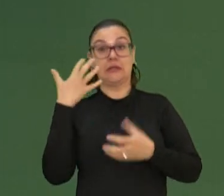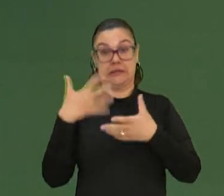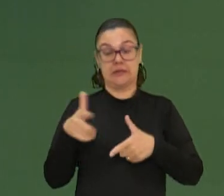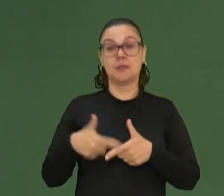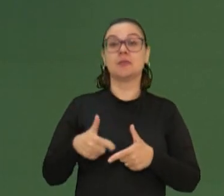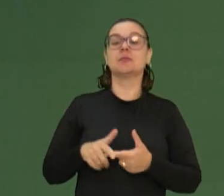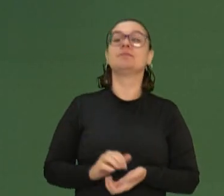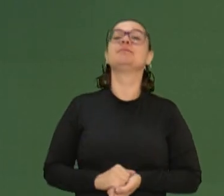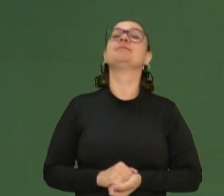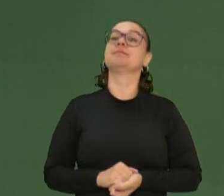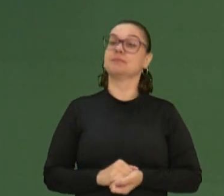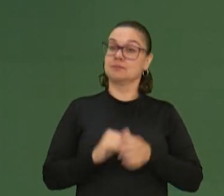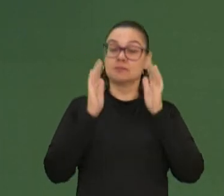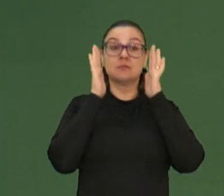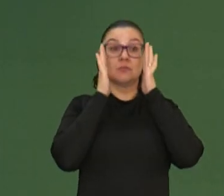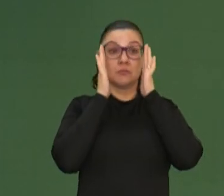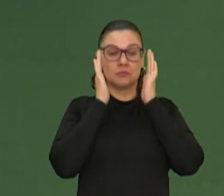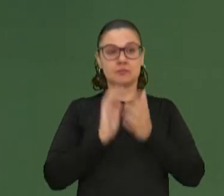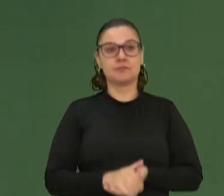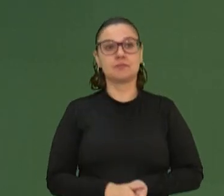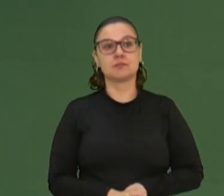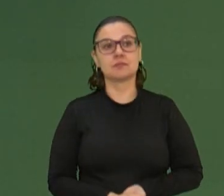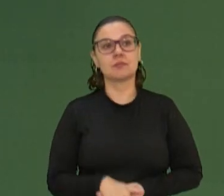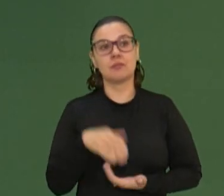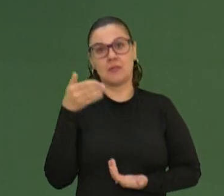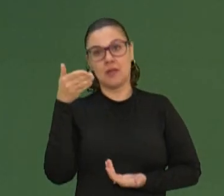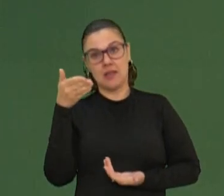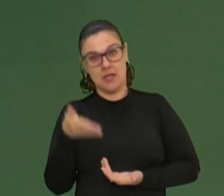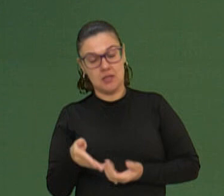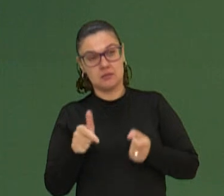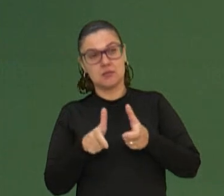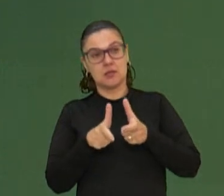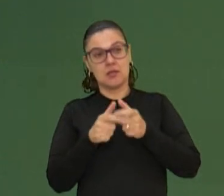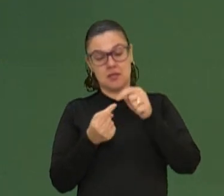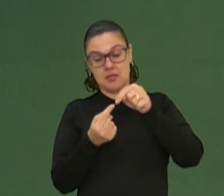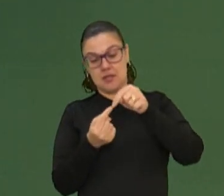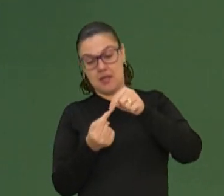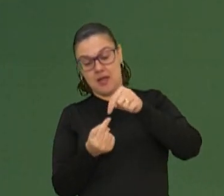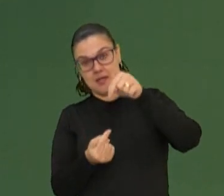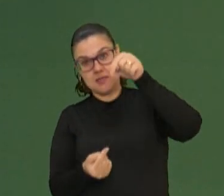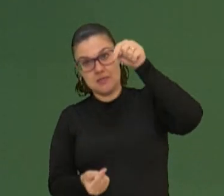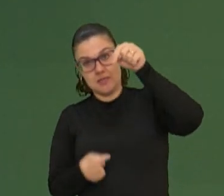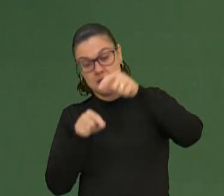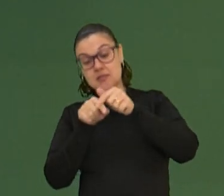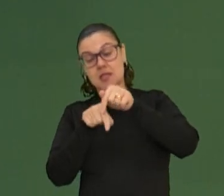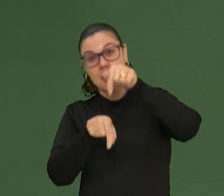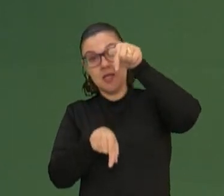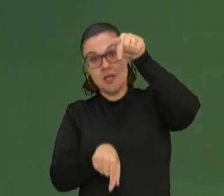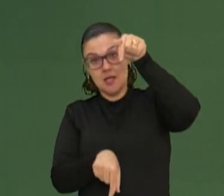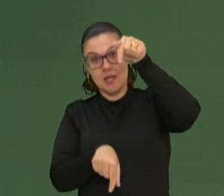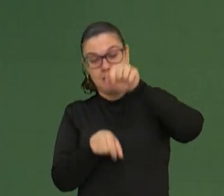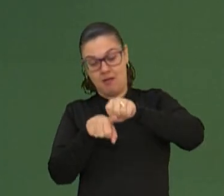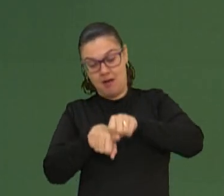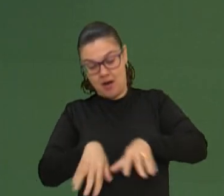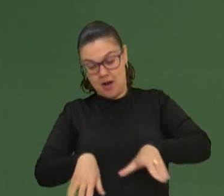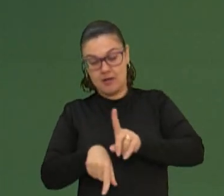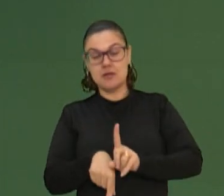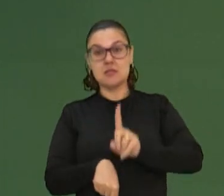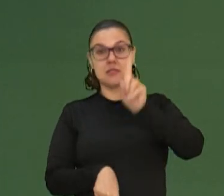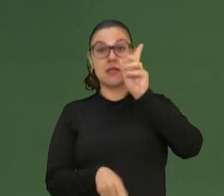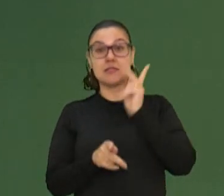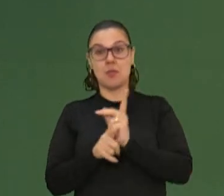lá. Mas esse crescimento de raiz e caule se dá